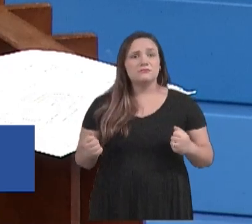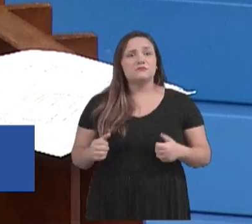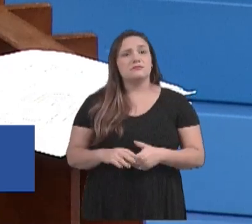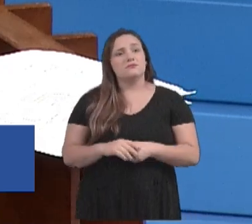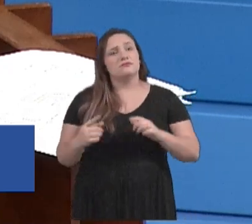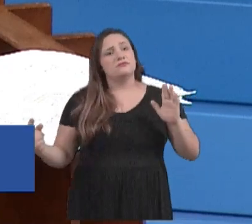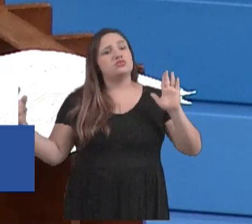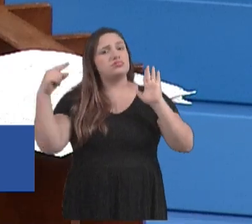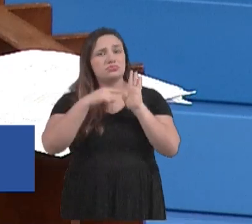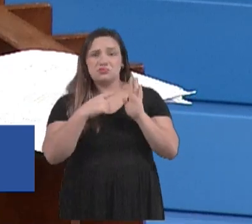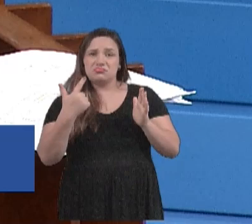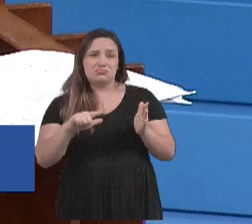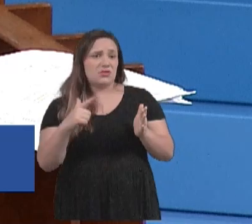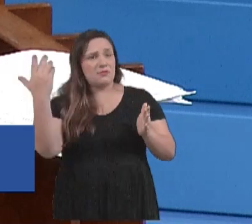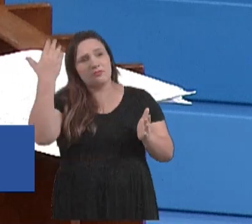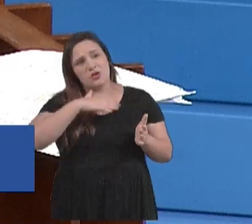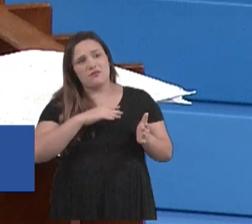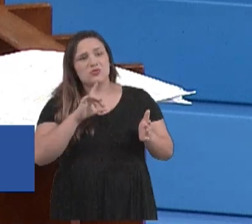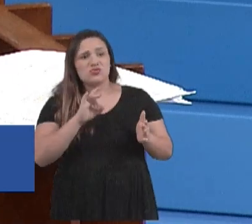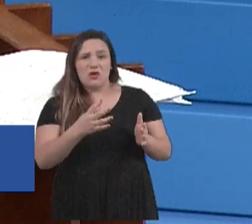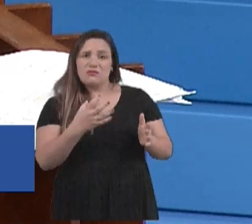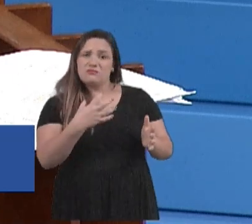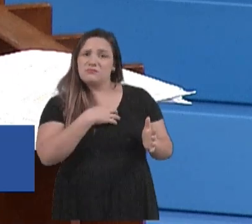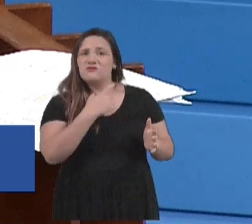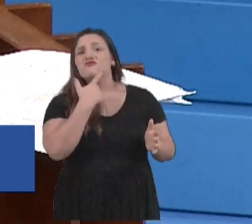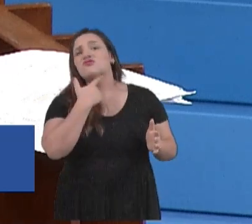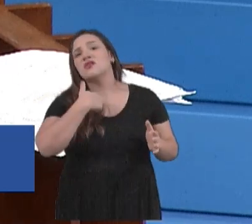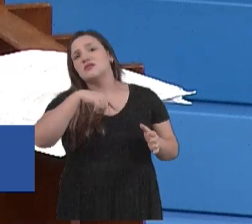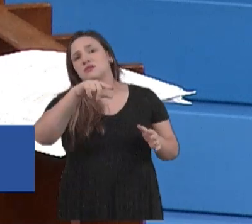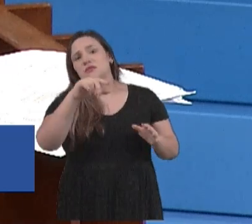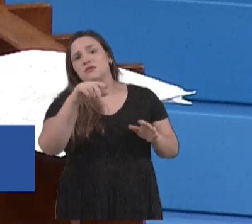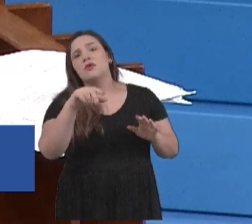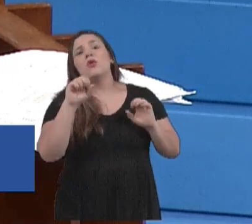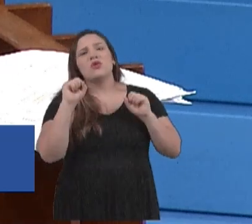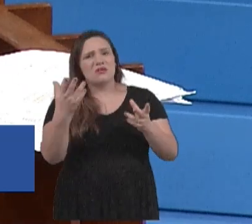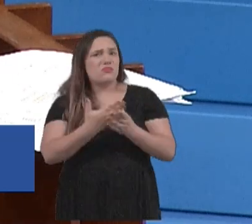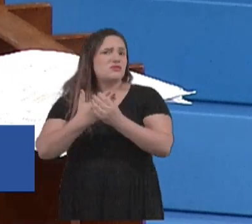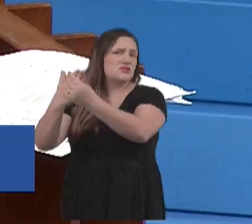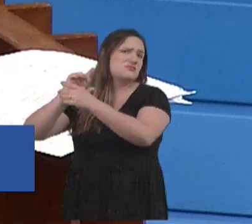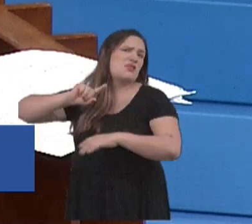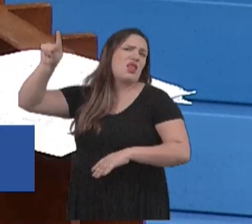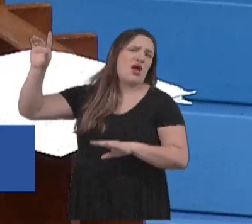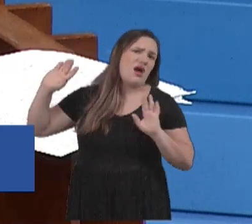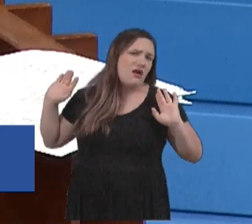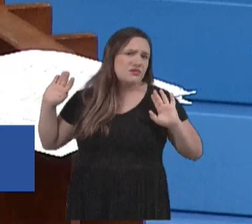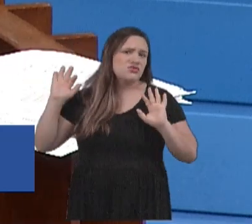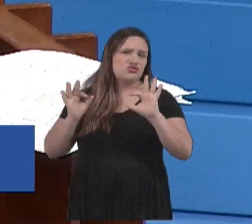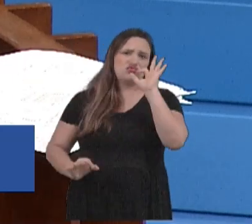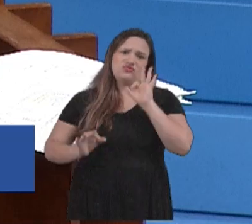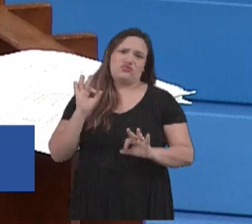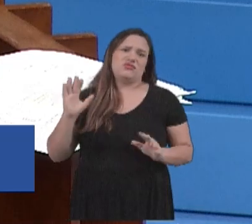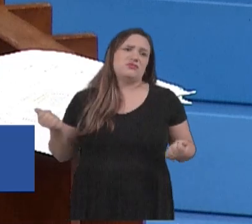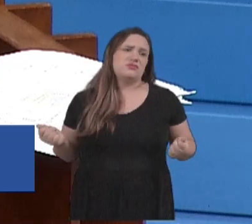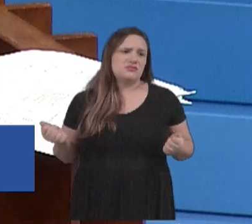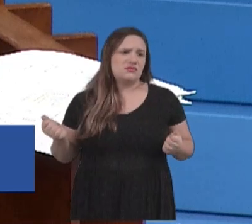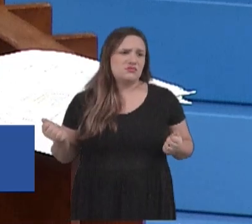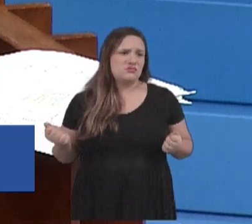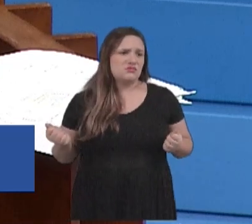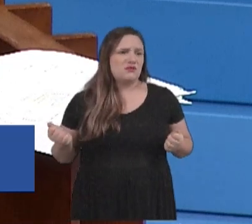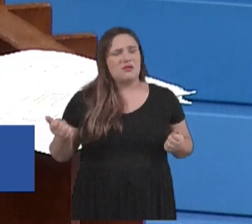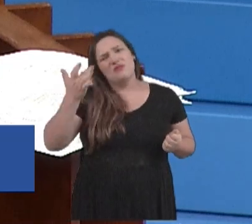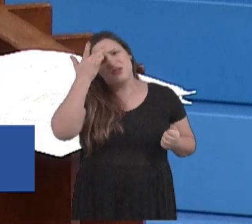o denuncismo baseado em questões de caráter pessoal, tem que ser discutido no judiciário. Eu não estou aqui para ouvir de pessoas